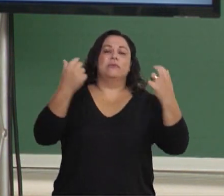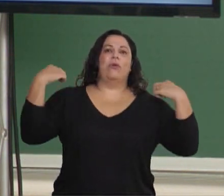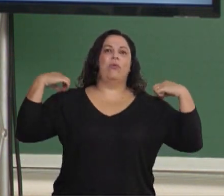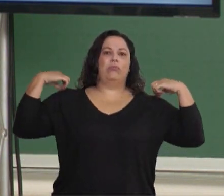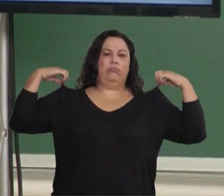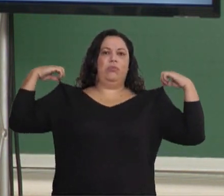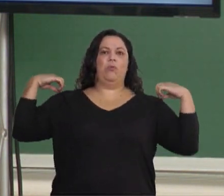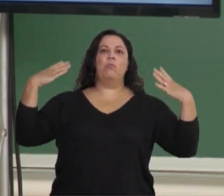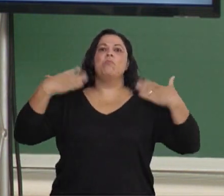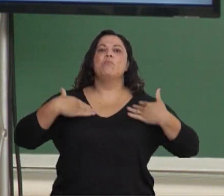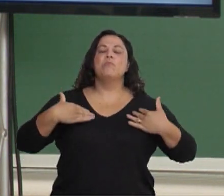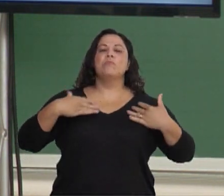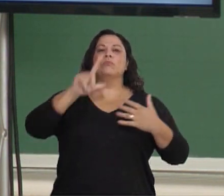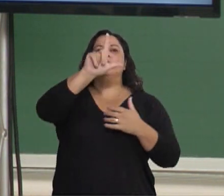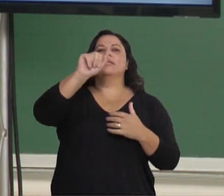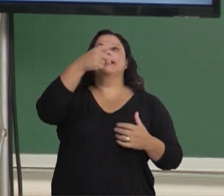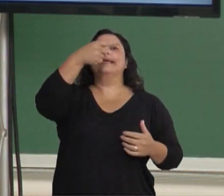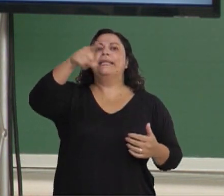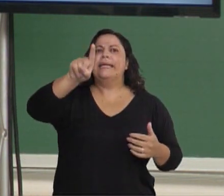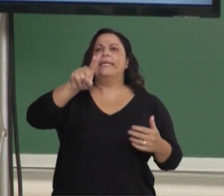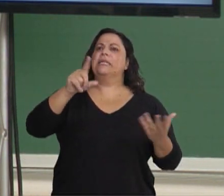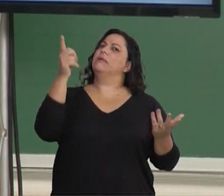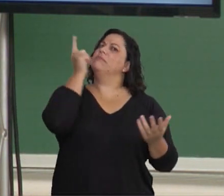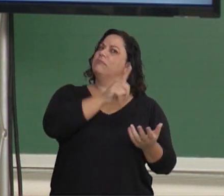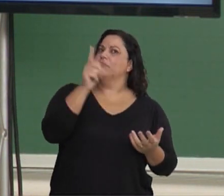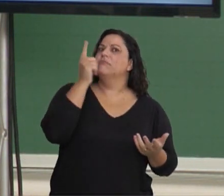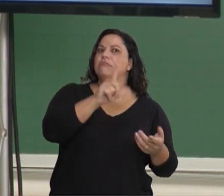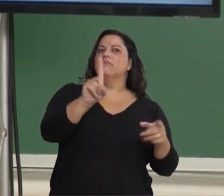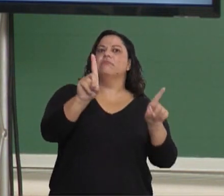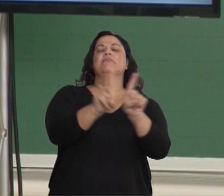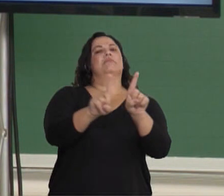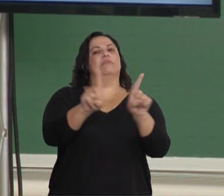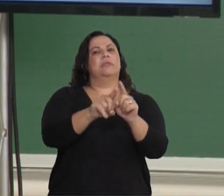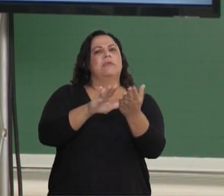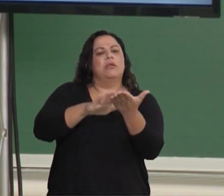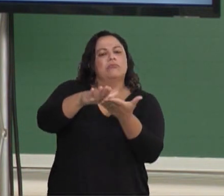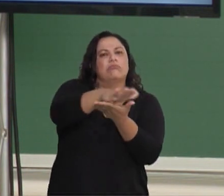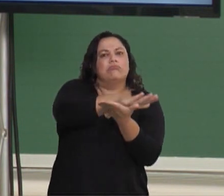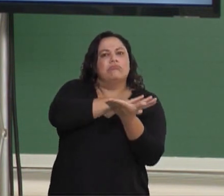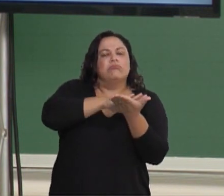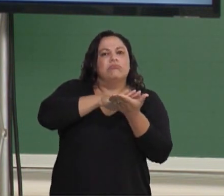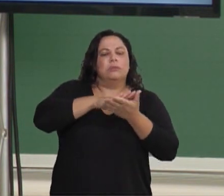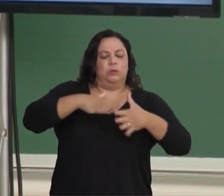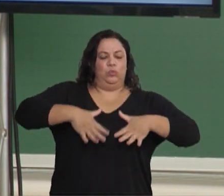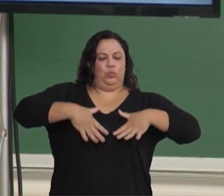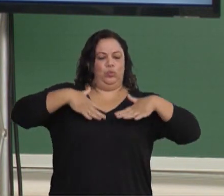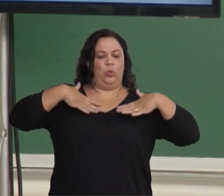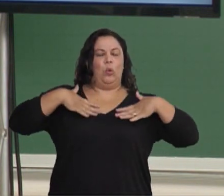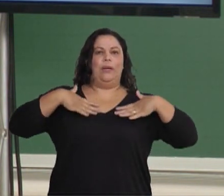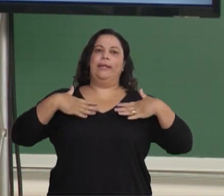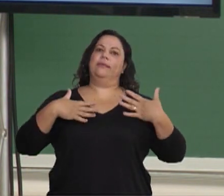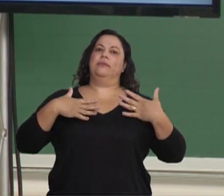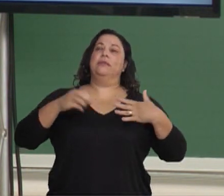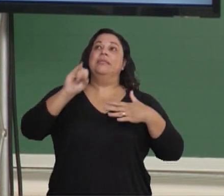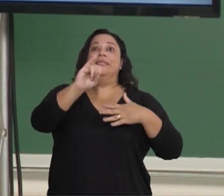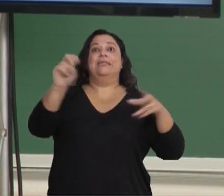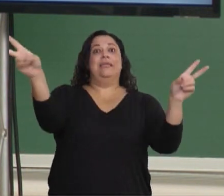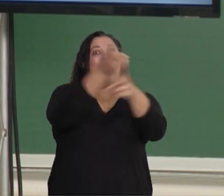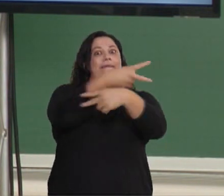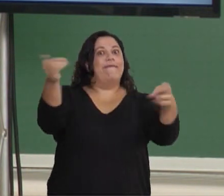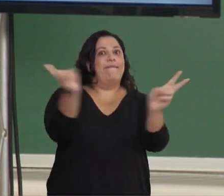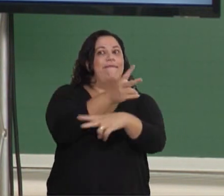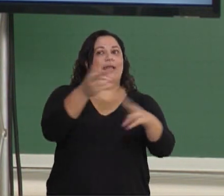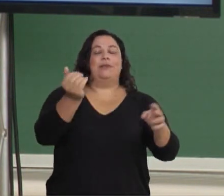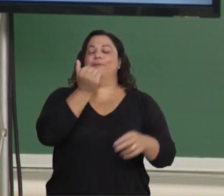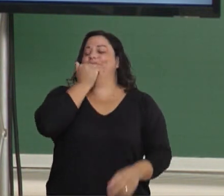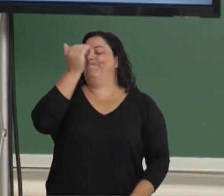por exemplo, ela consegue manter bem esse conceito da isolação térmica, se você estiver num local que não tenha vento. Se tiver